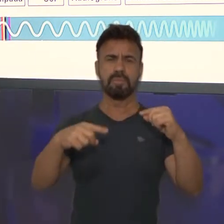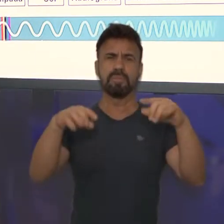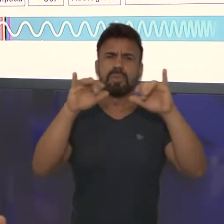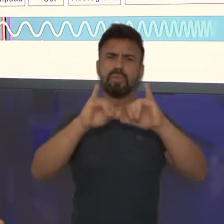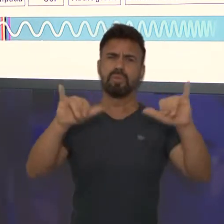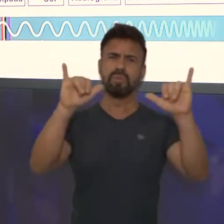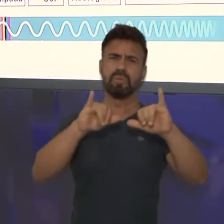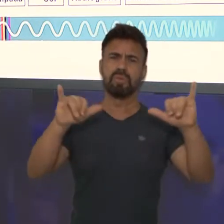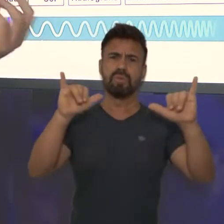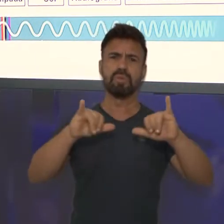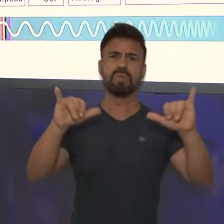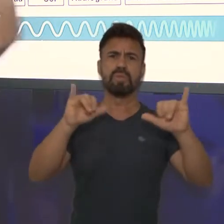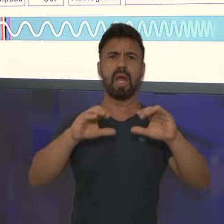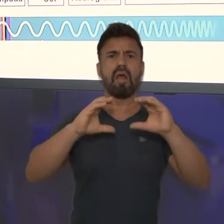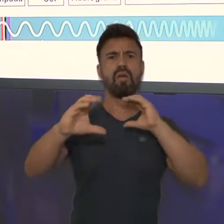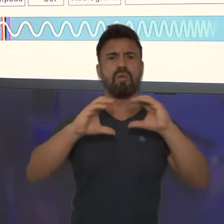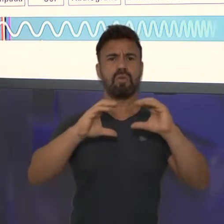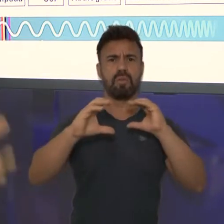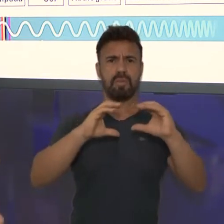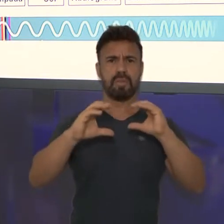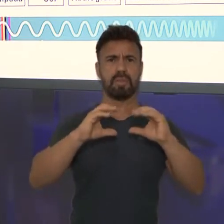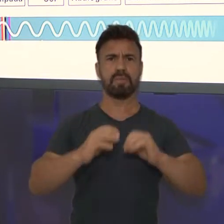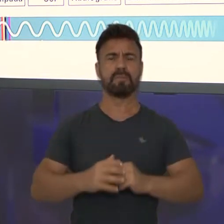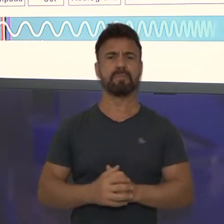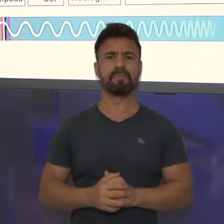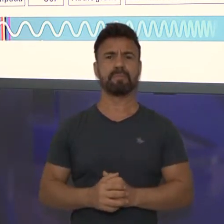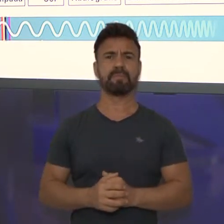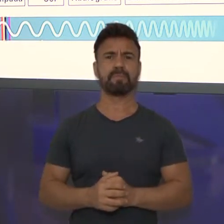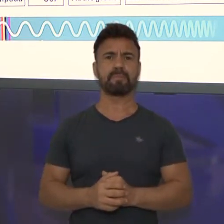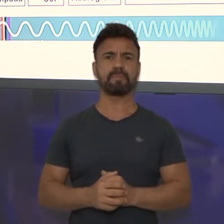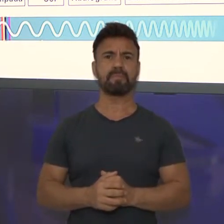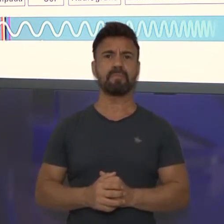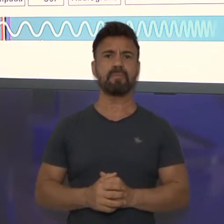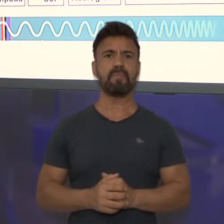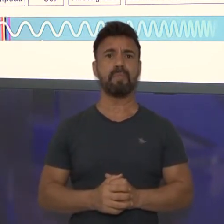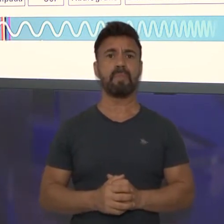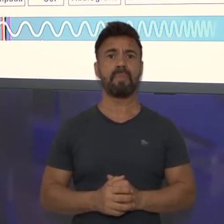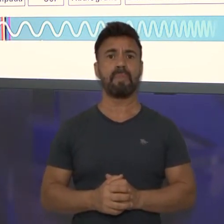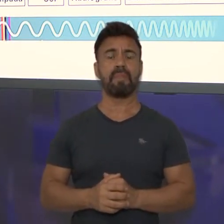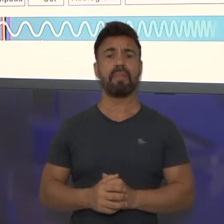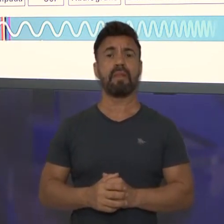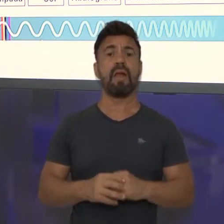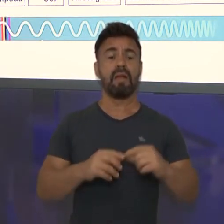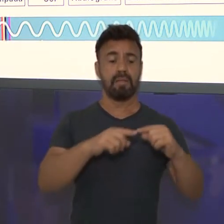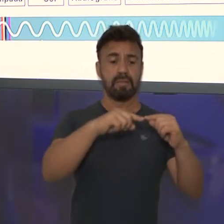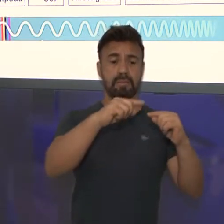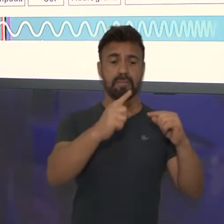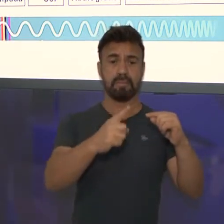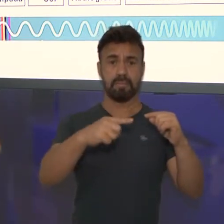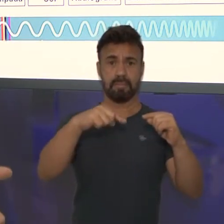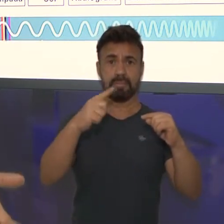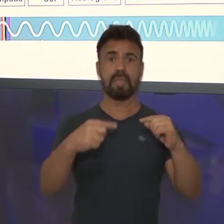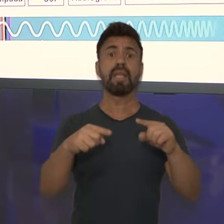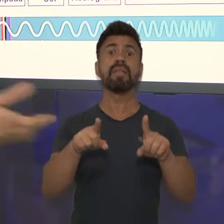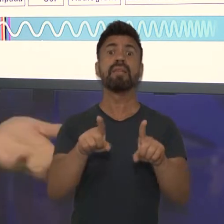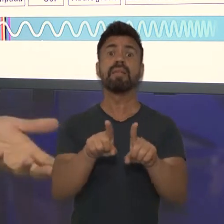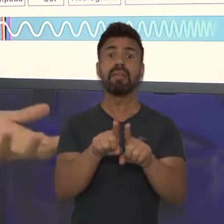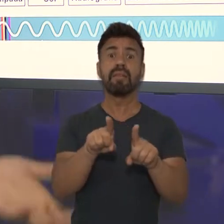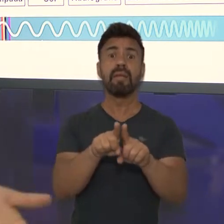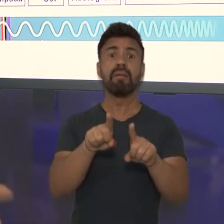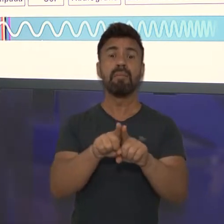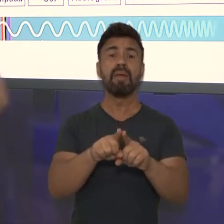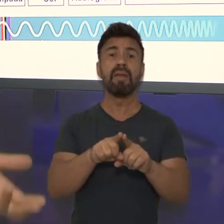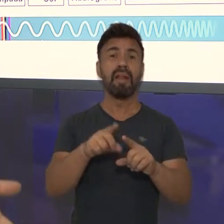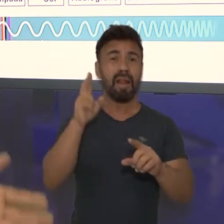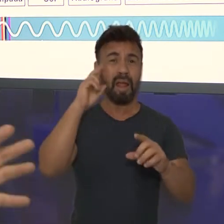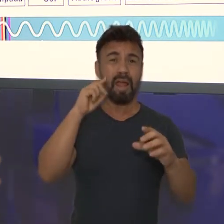seus sinais, né? Para transmitir as suas mensagens, digamos assim. As ondas micro-ondas também, elas são utilizadas naquele forninho